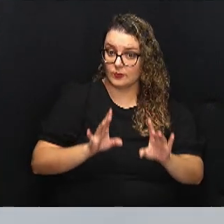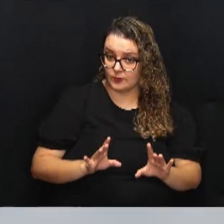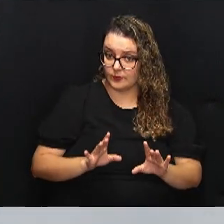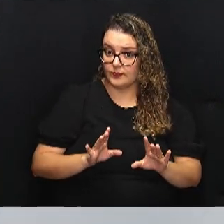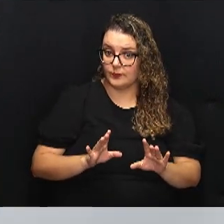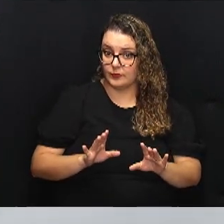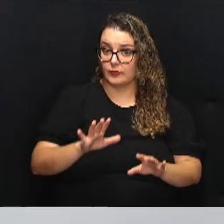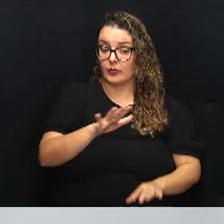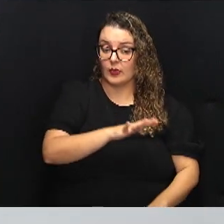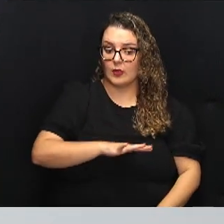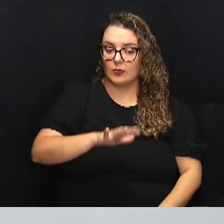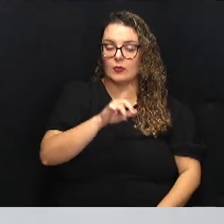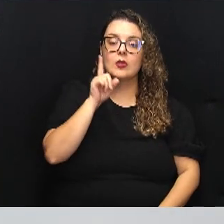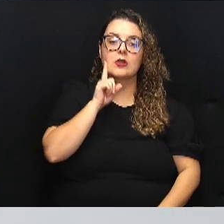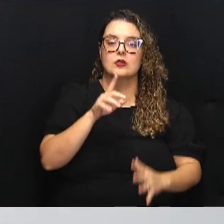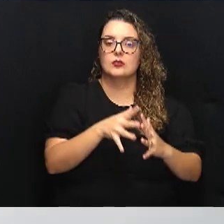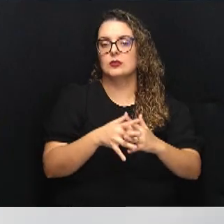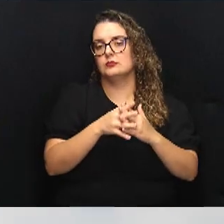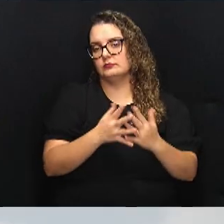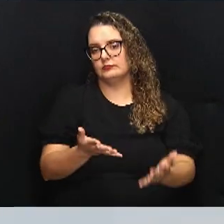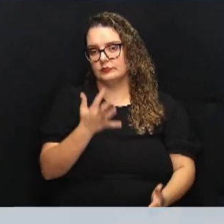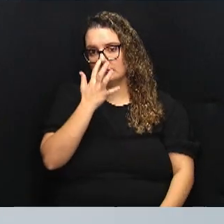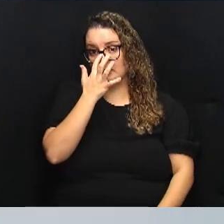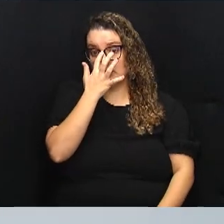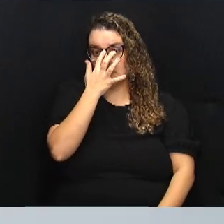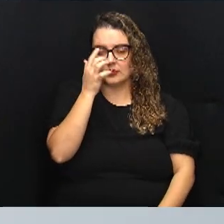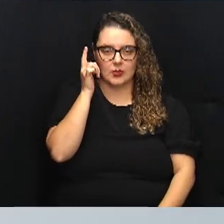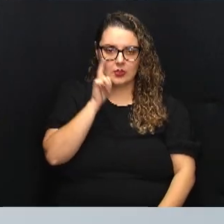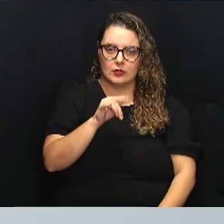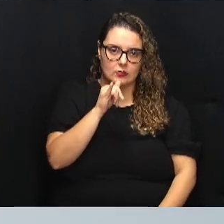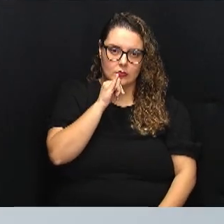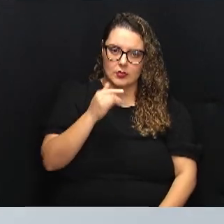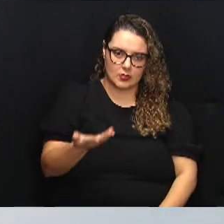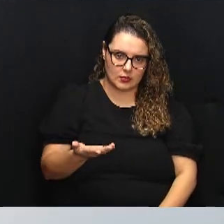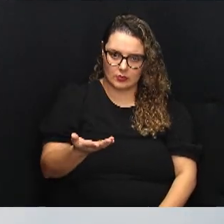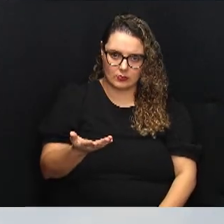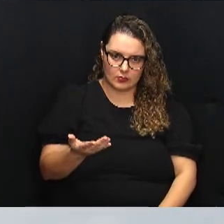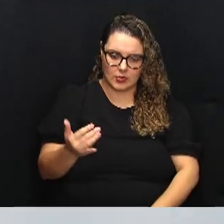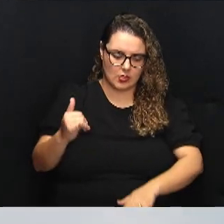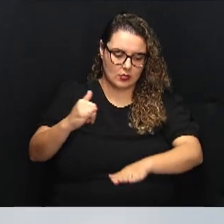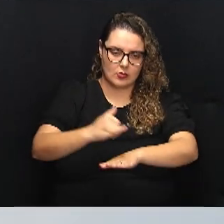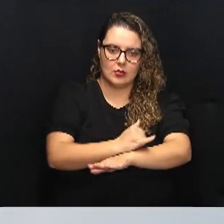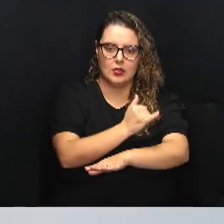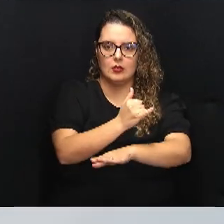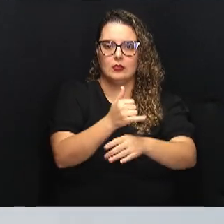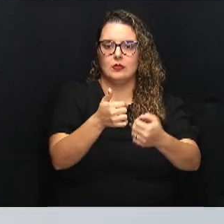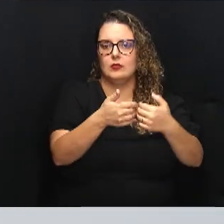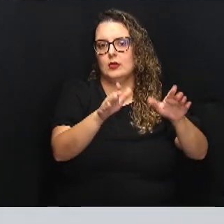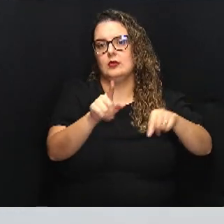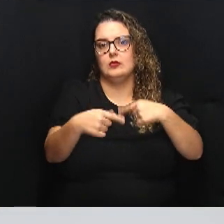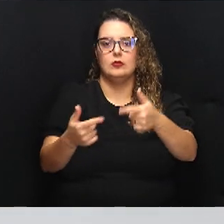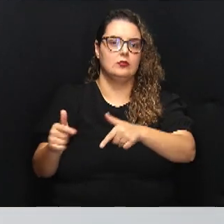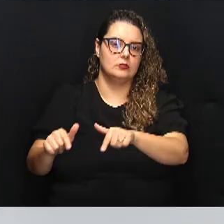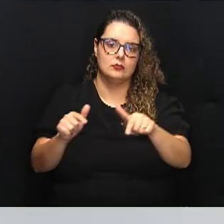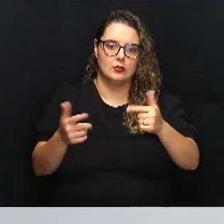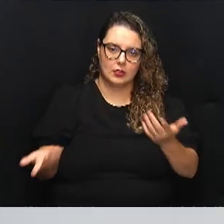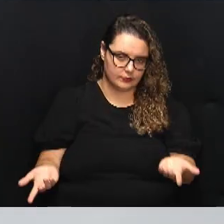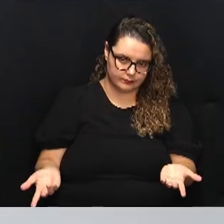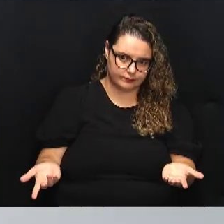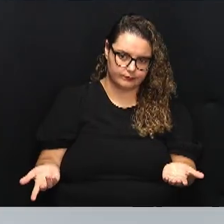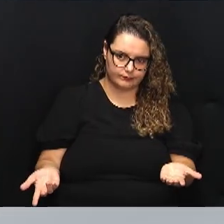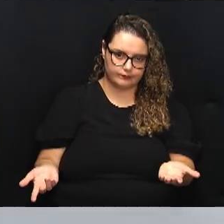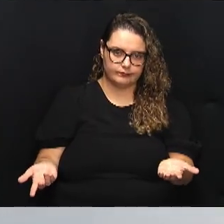mercado americano. E ela não consegue, por exemplo, pegar essas aeronaves e desovar em algum outro mercado. Então,